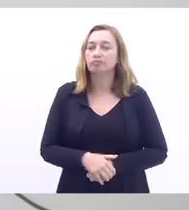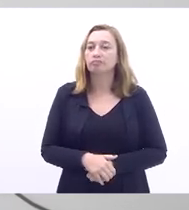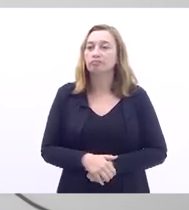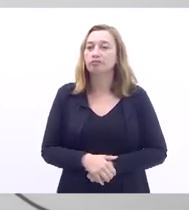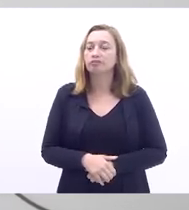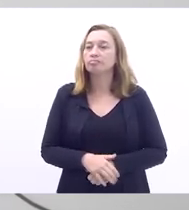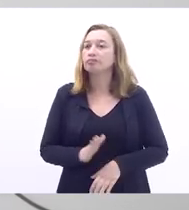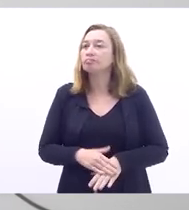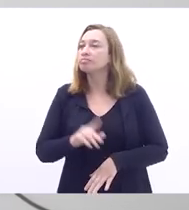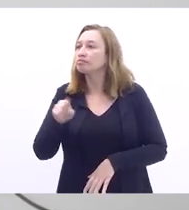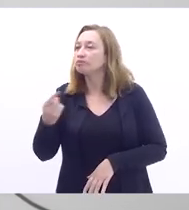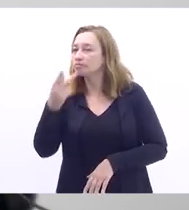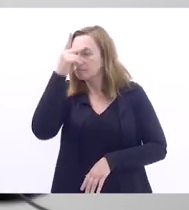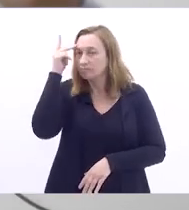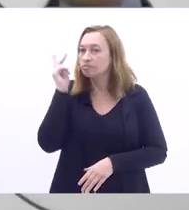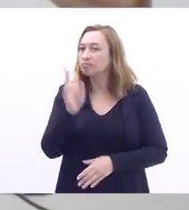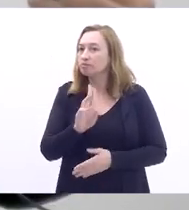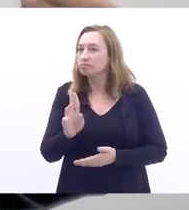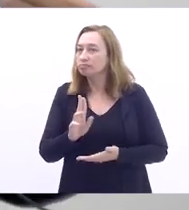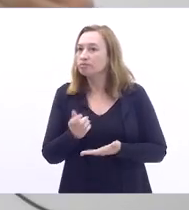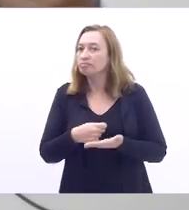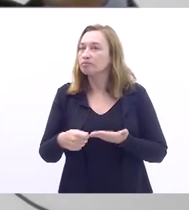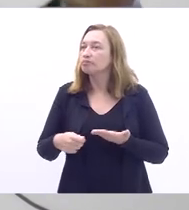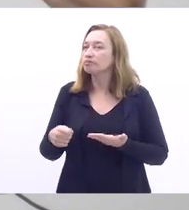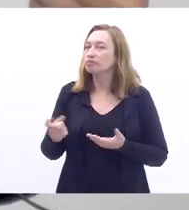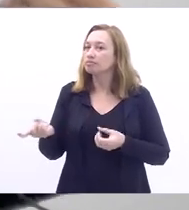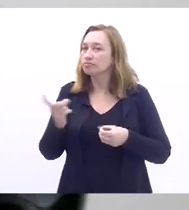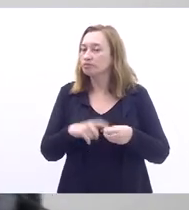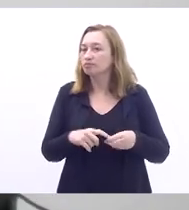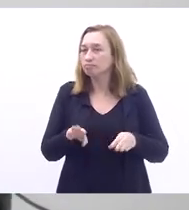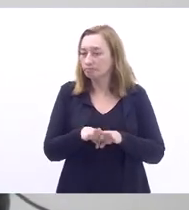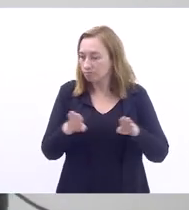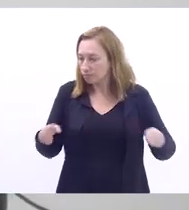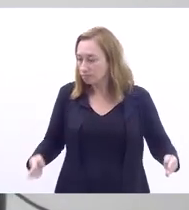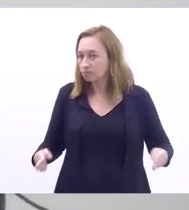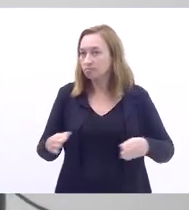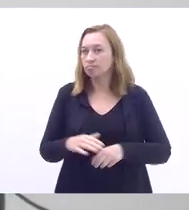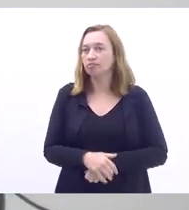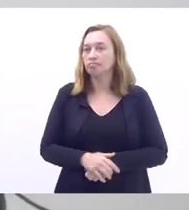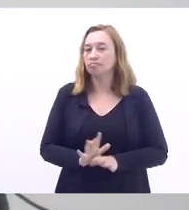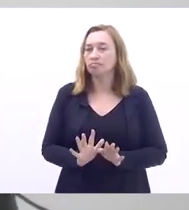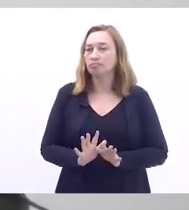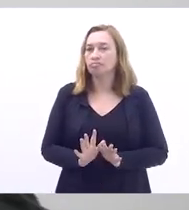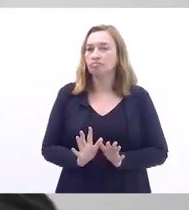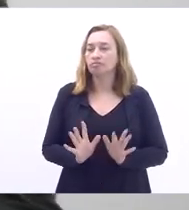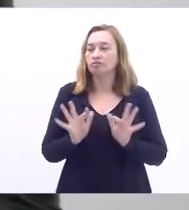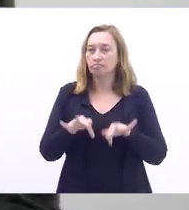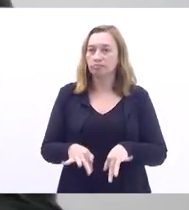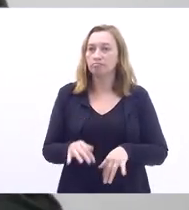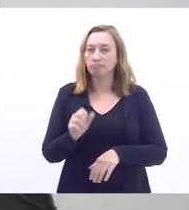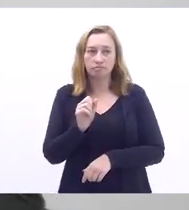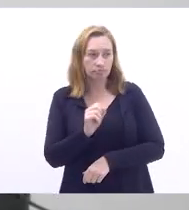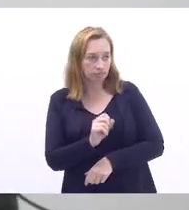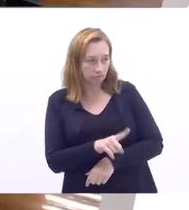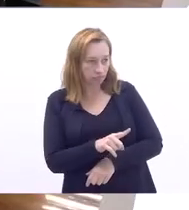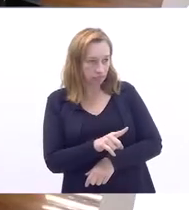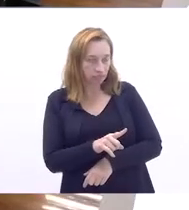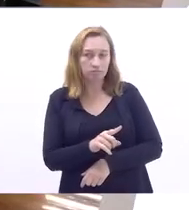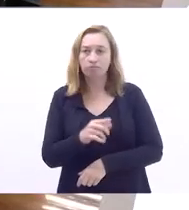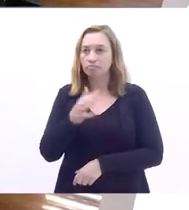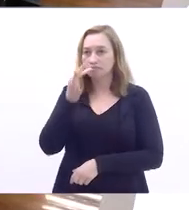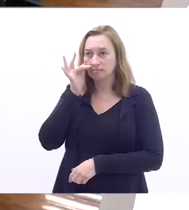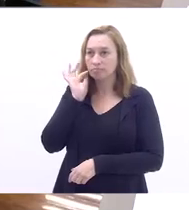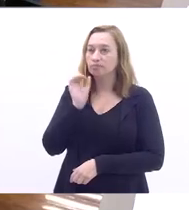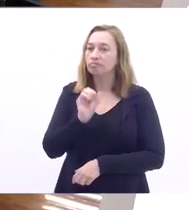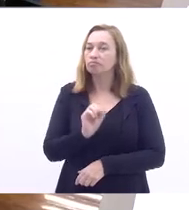levantou a mão mas outras pessoas que querem se inscrever e voltamos a Claro e voltamos a mesa para as intervenções que nós dois somos